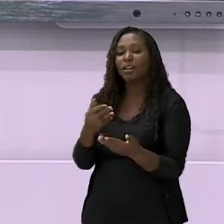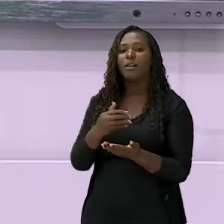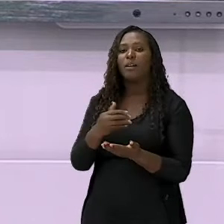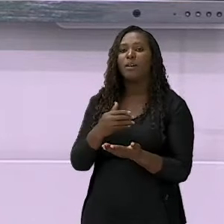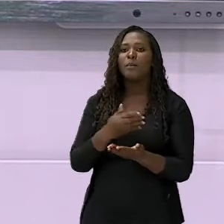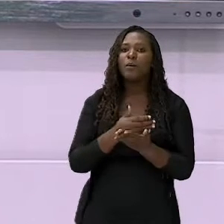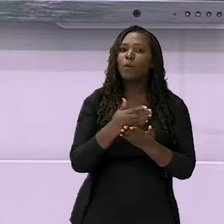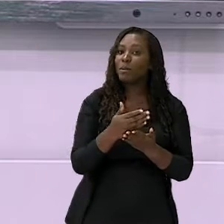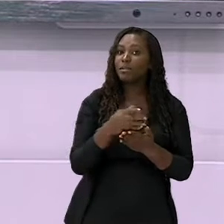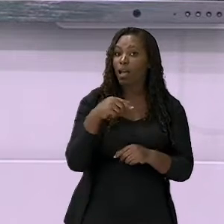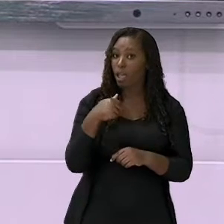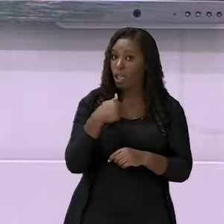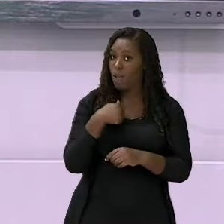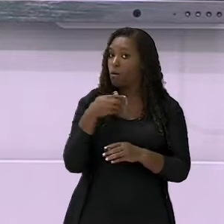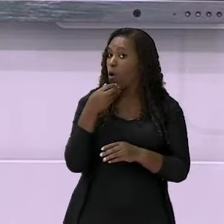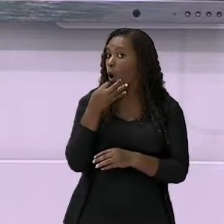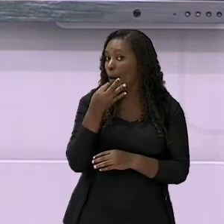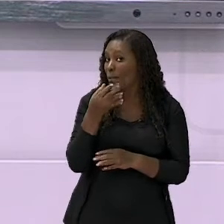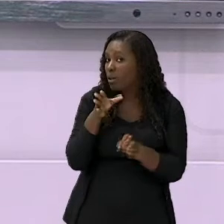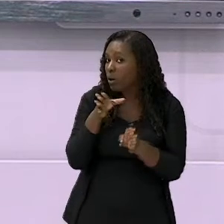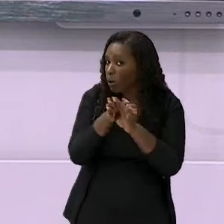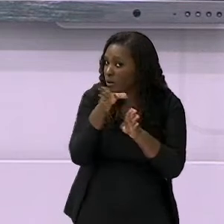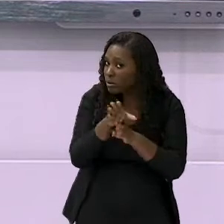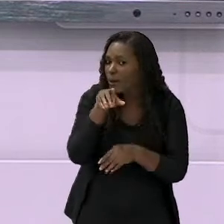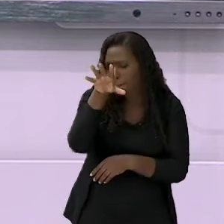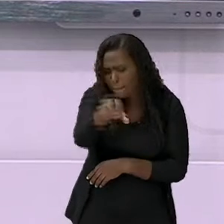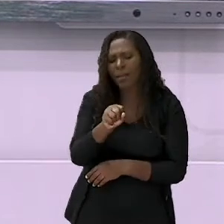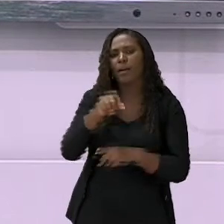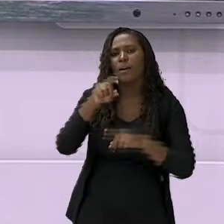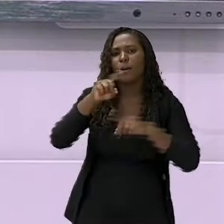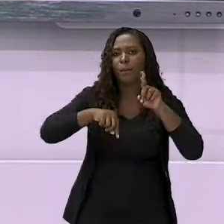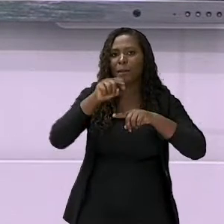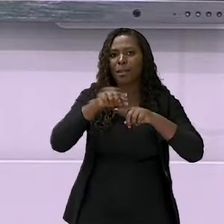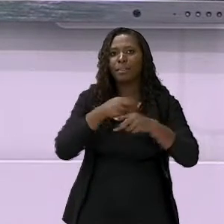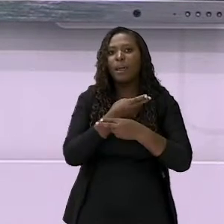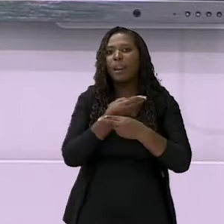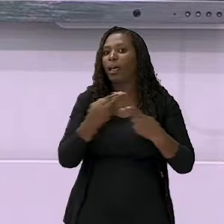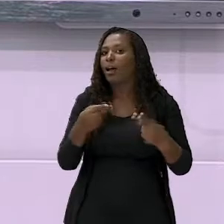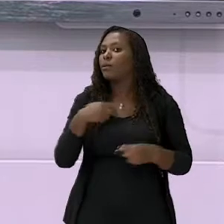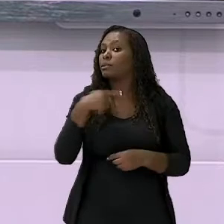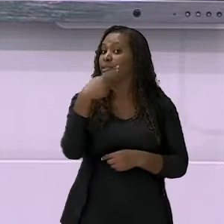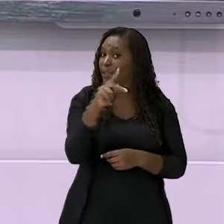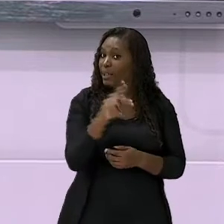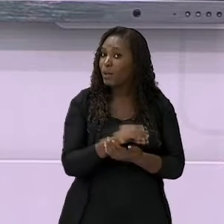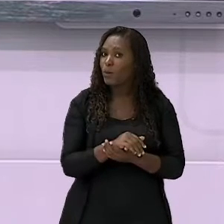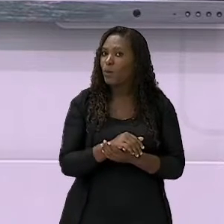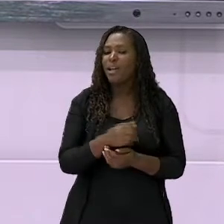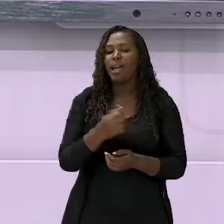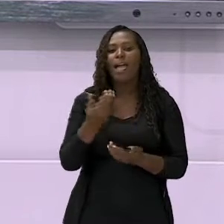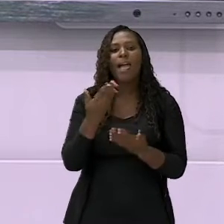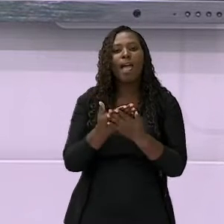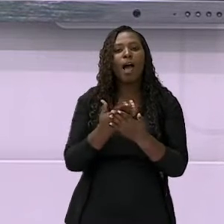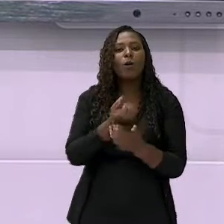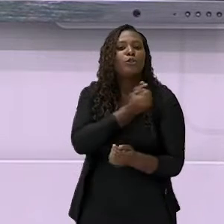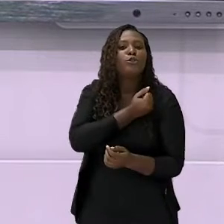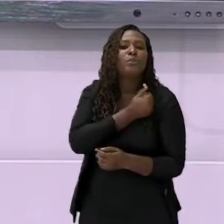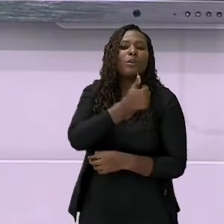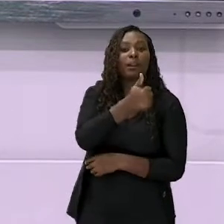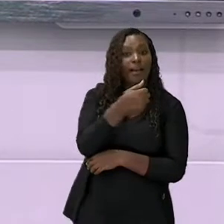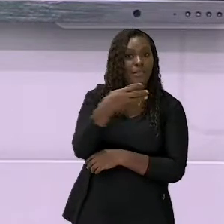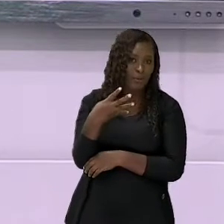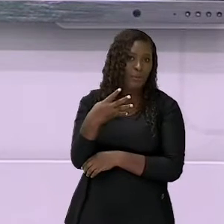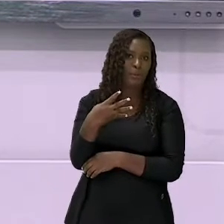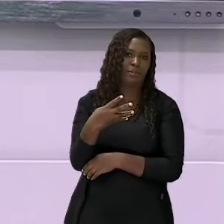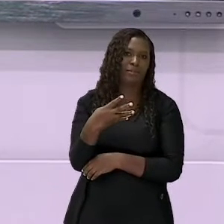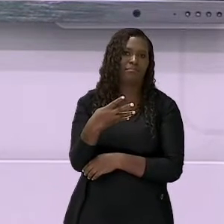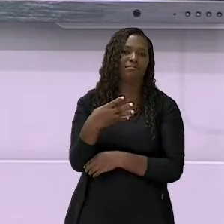vai lá, pega o seu material, essa é a aula número 14. Pega lá o seu material e juntos nós vamos entrar no